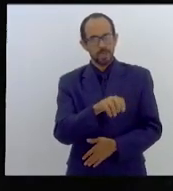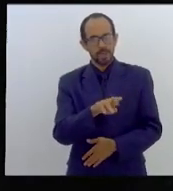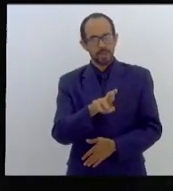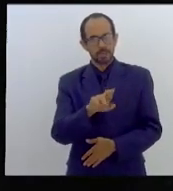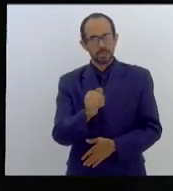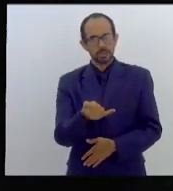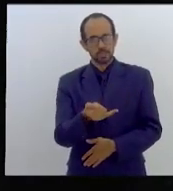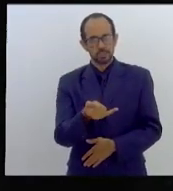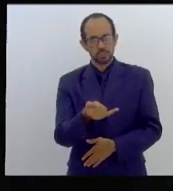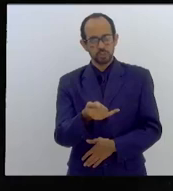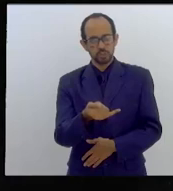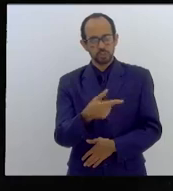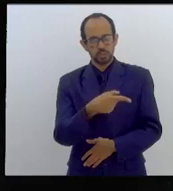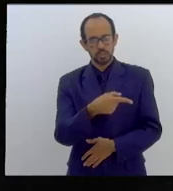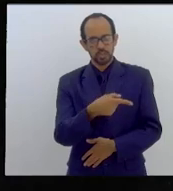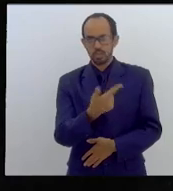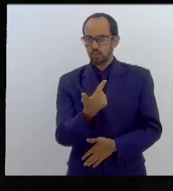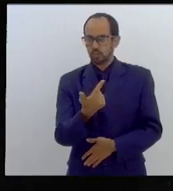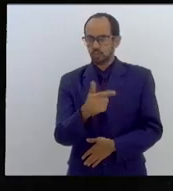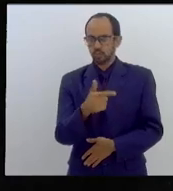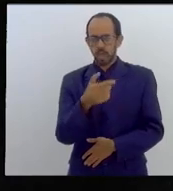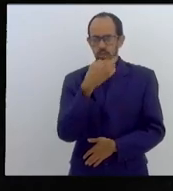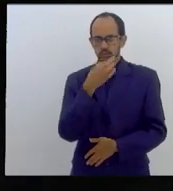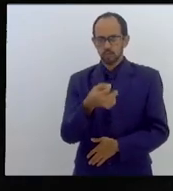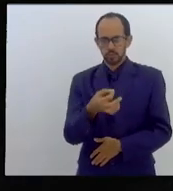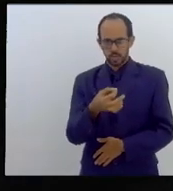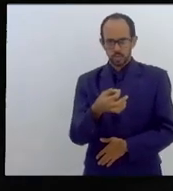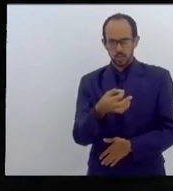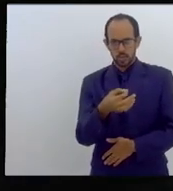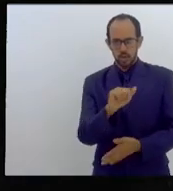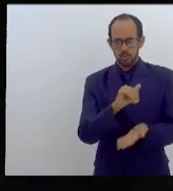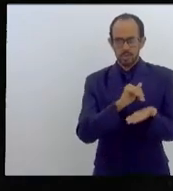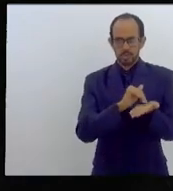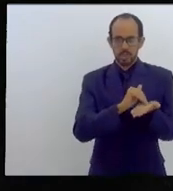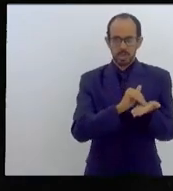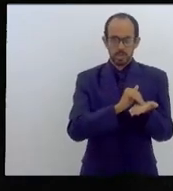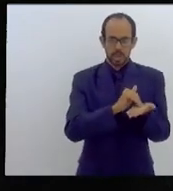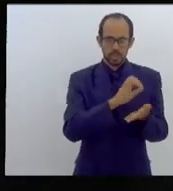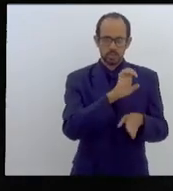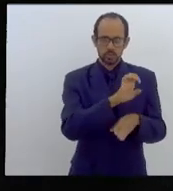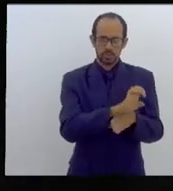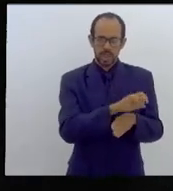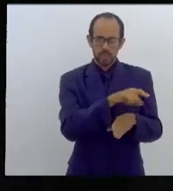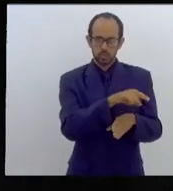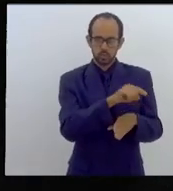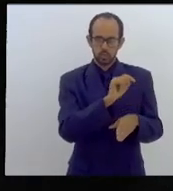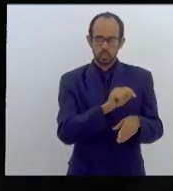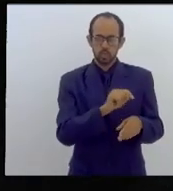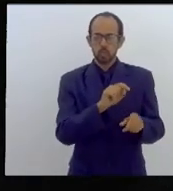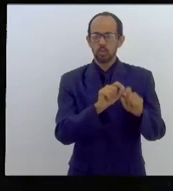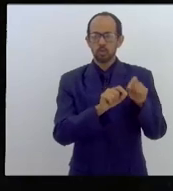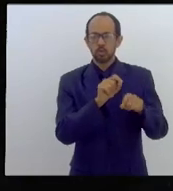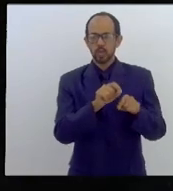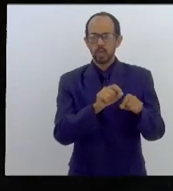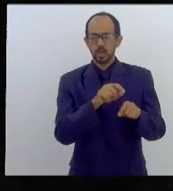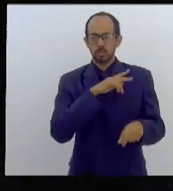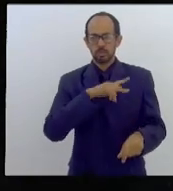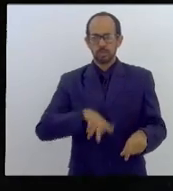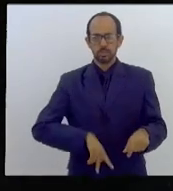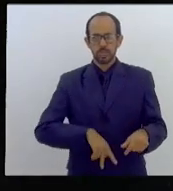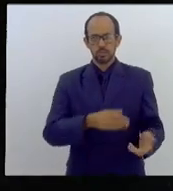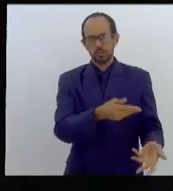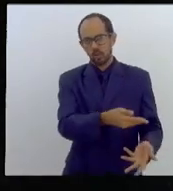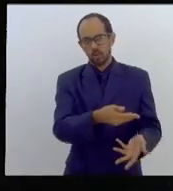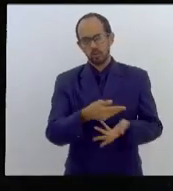se justifica um organismo, um órgão estadual, cujo presidente foi convidado